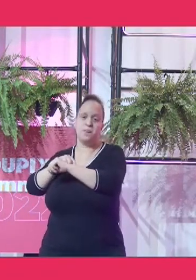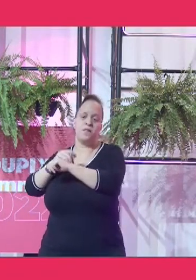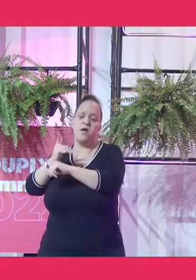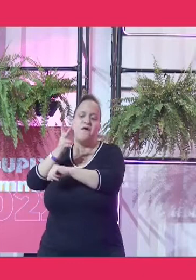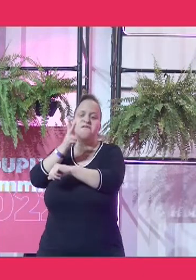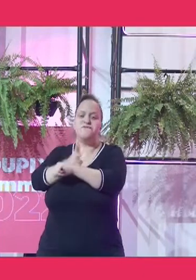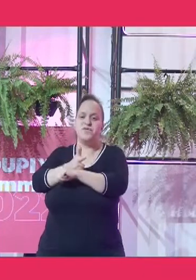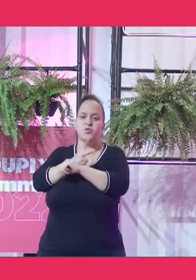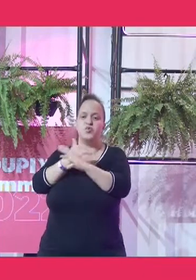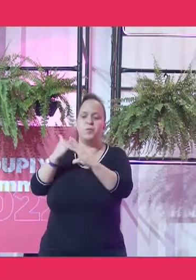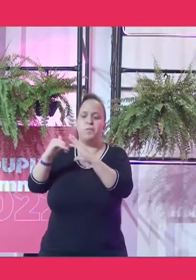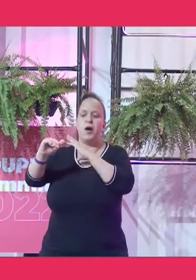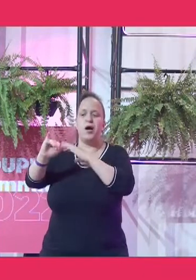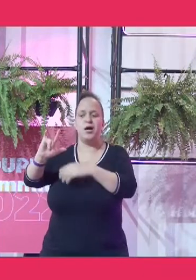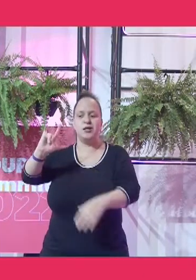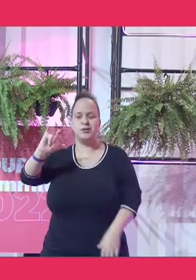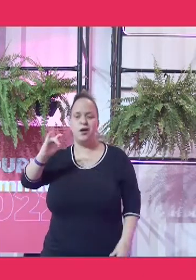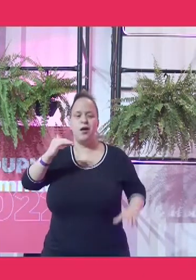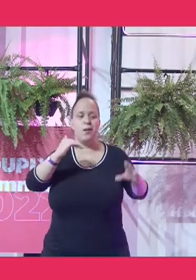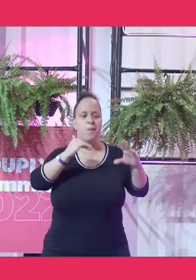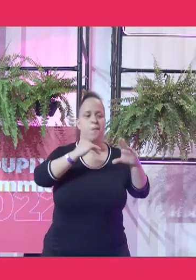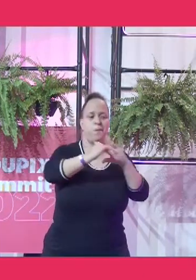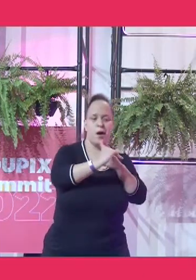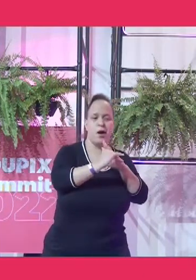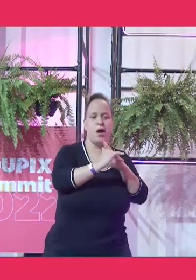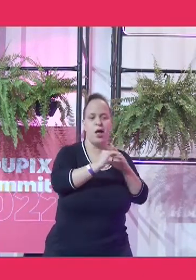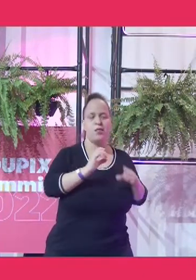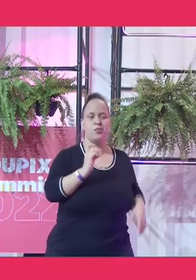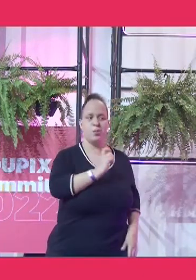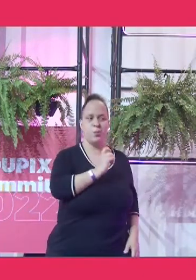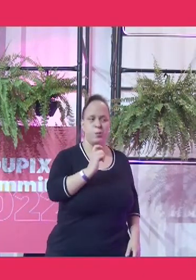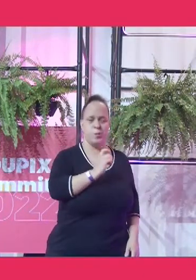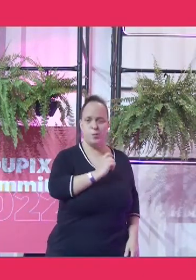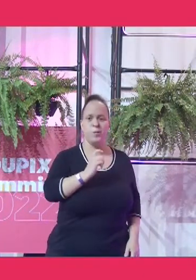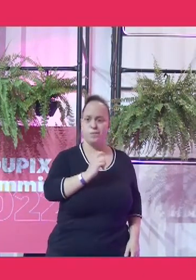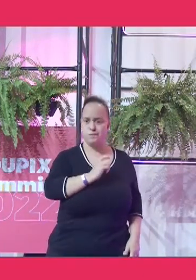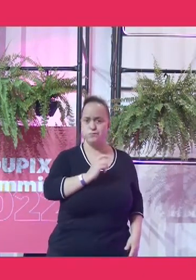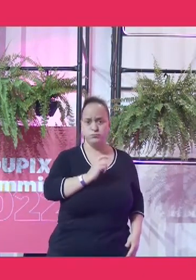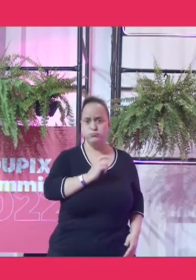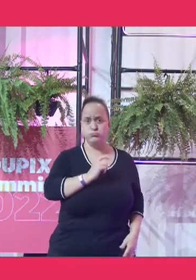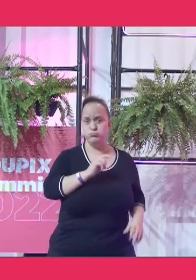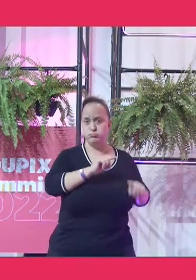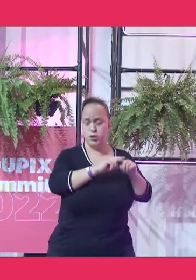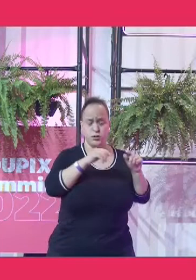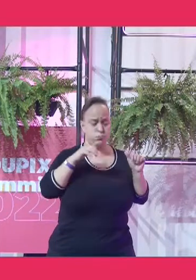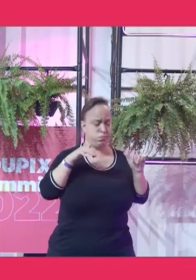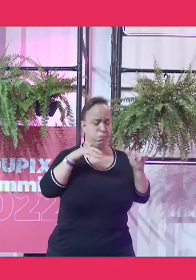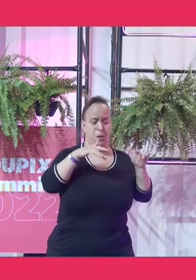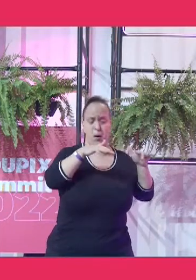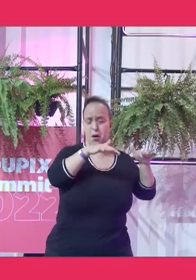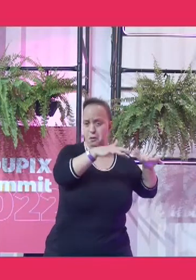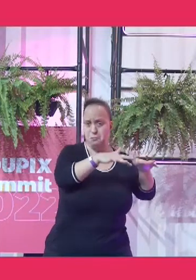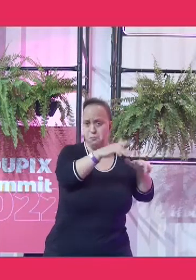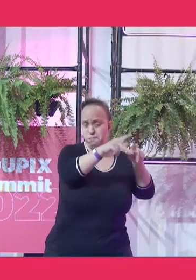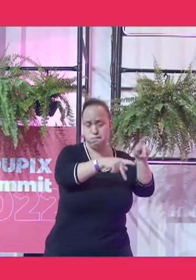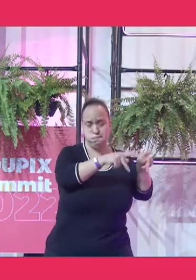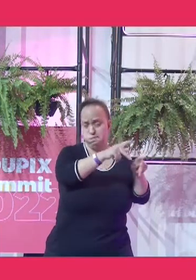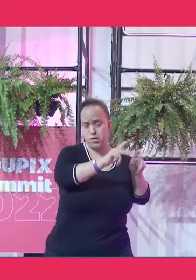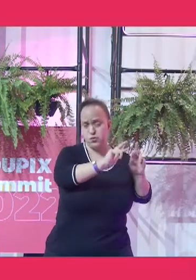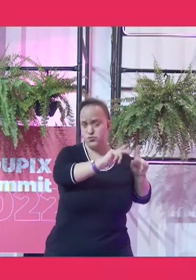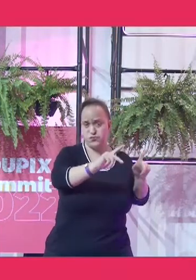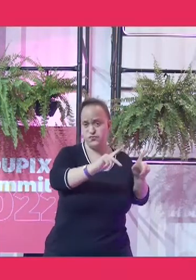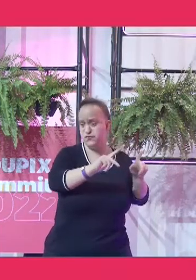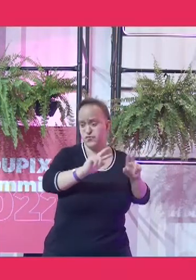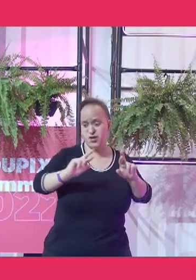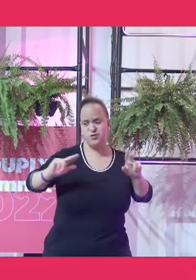no Instagram e um mesmo vídeo no TikTok, e eu acesso públicos completamente diferentes. Então, assim, isso